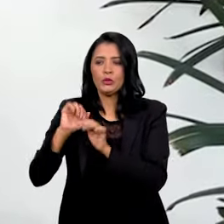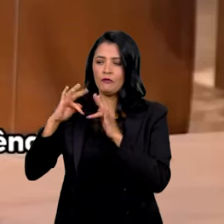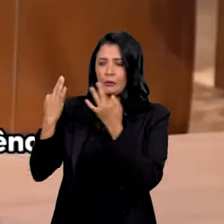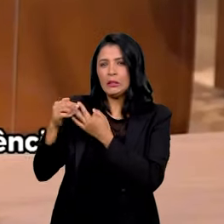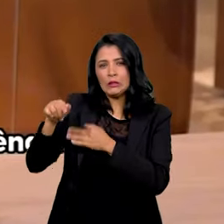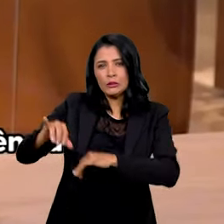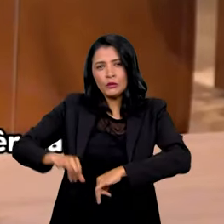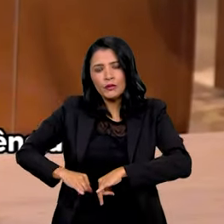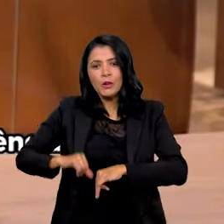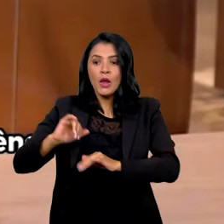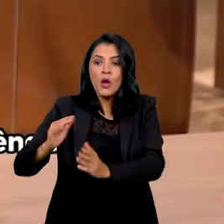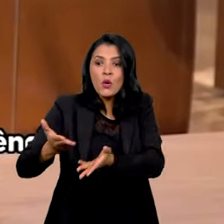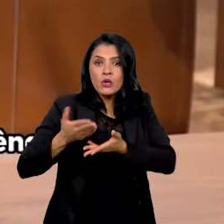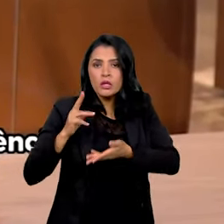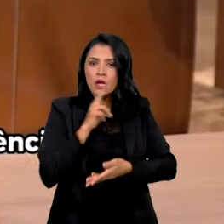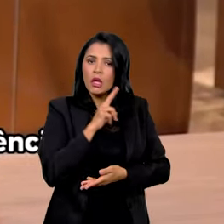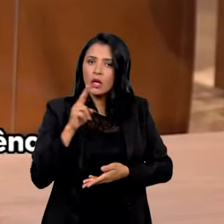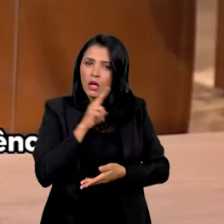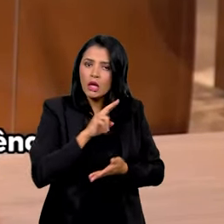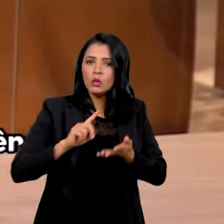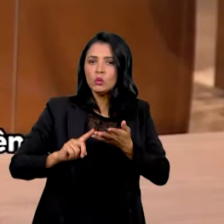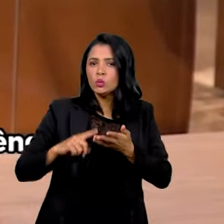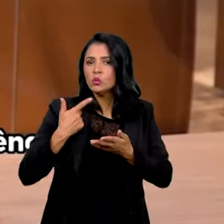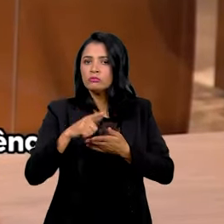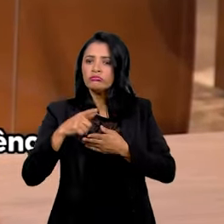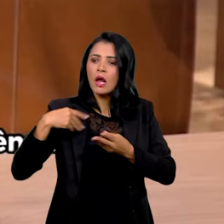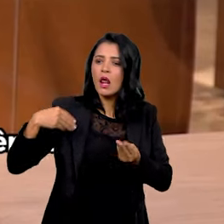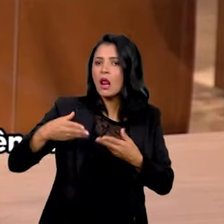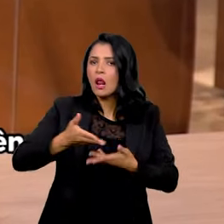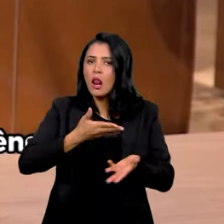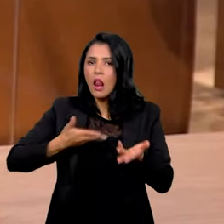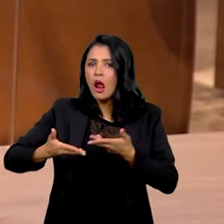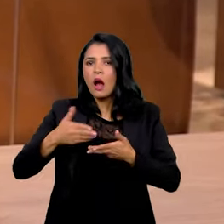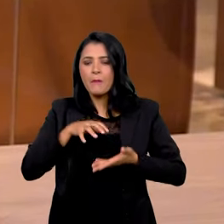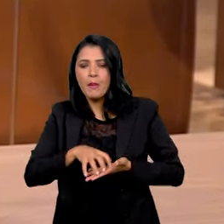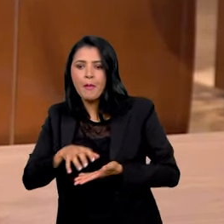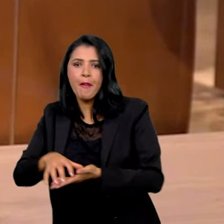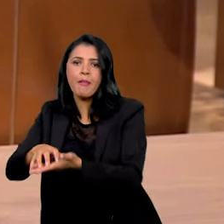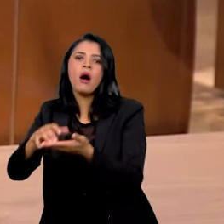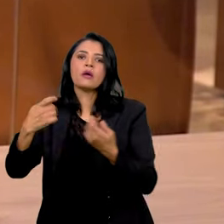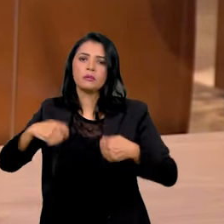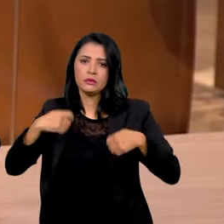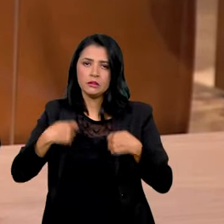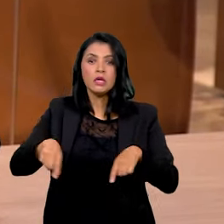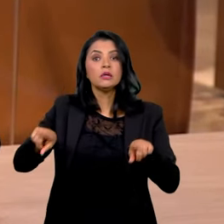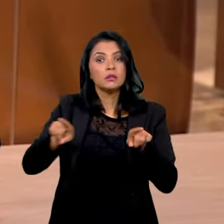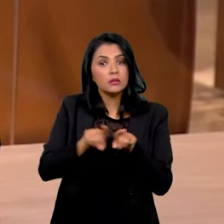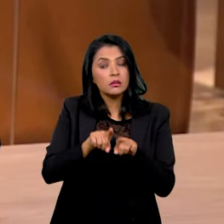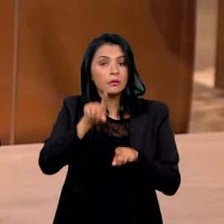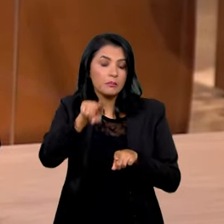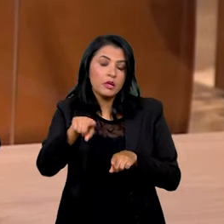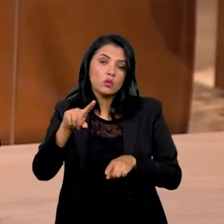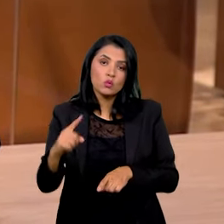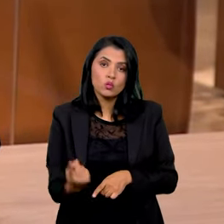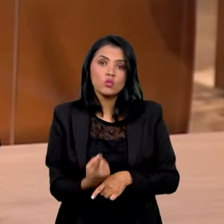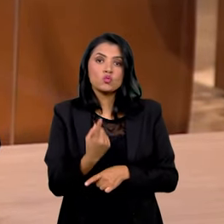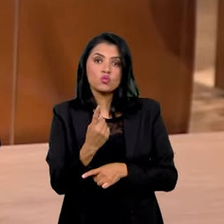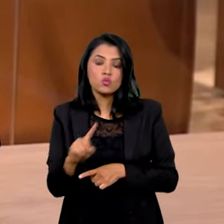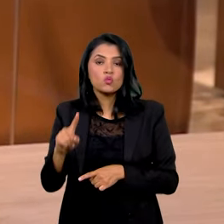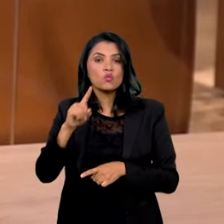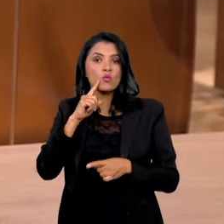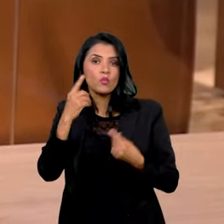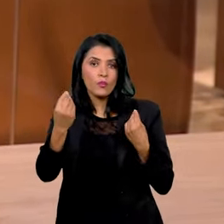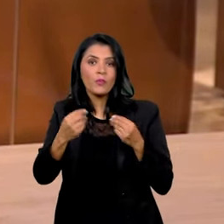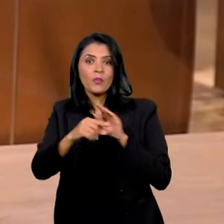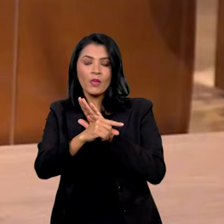nesse é cada vez mais importante esse trabalho em emergências em todo contexto e Unicef por isso trabalha em todo